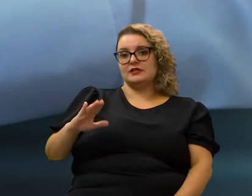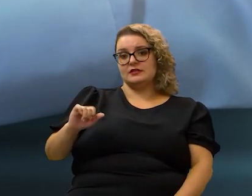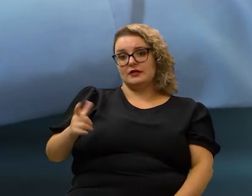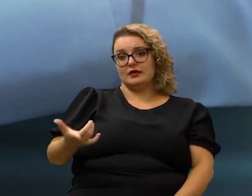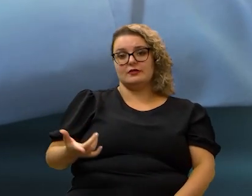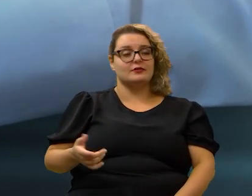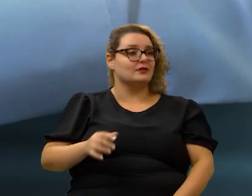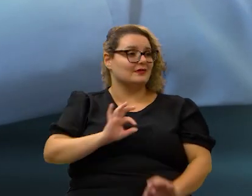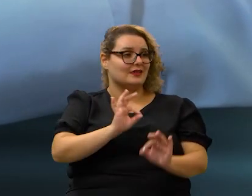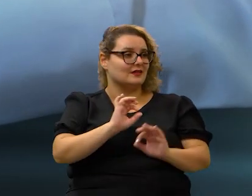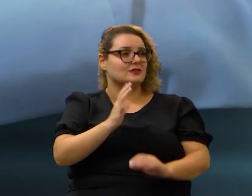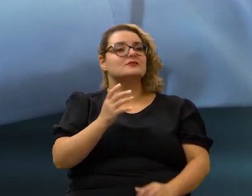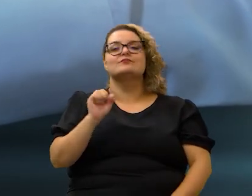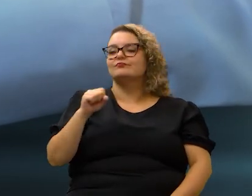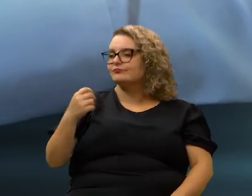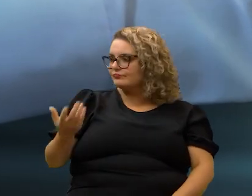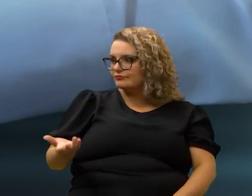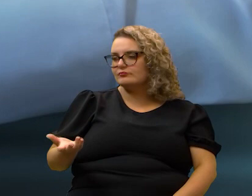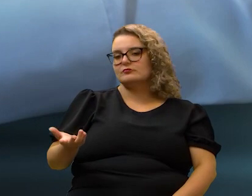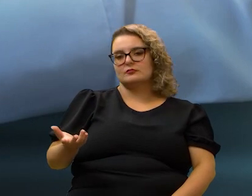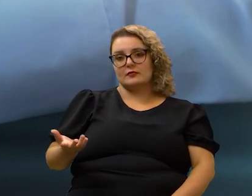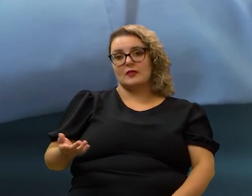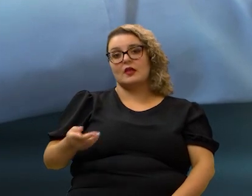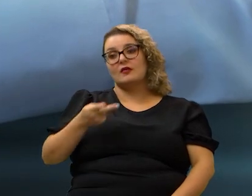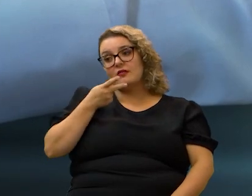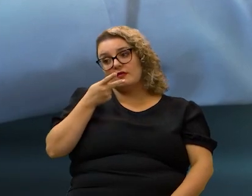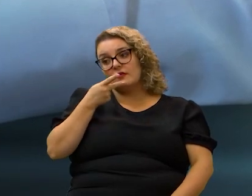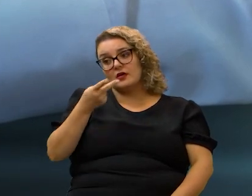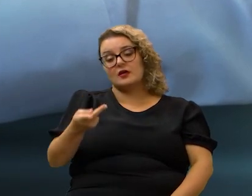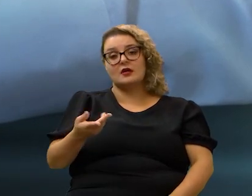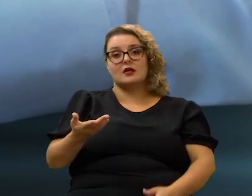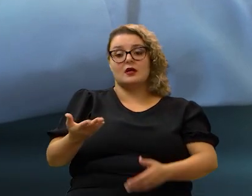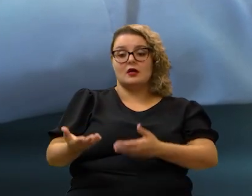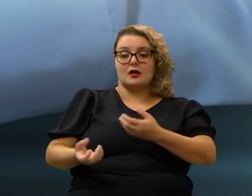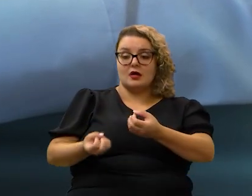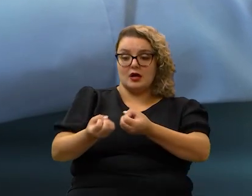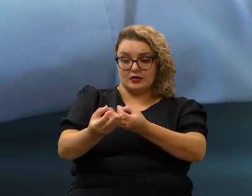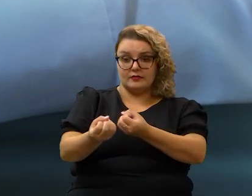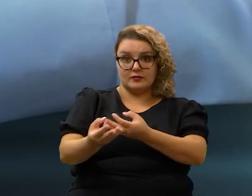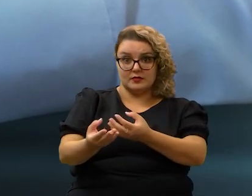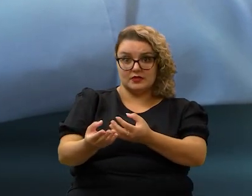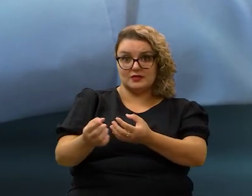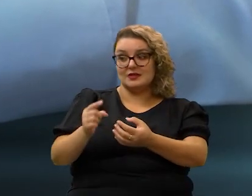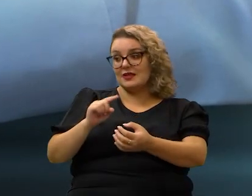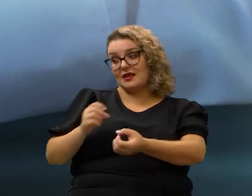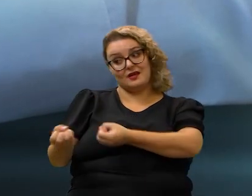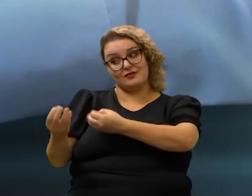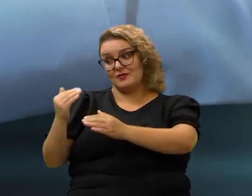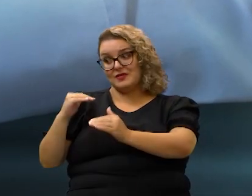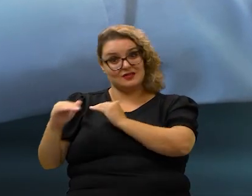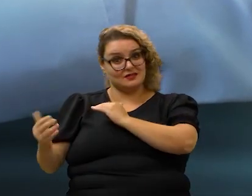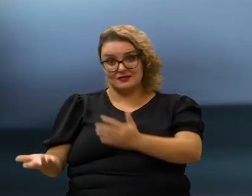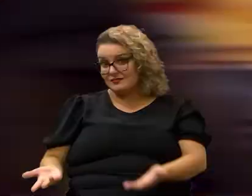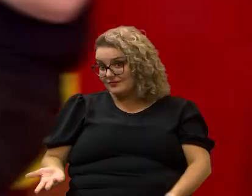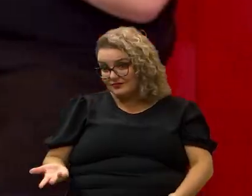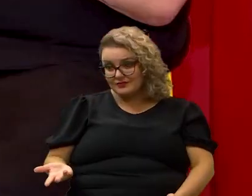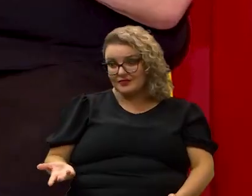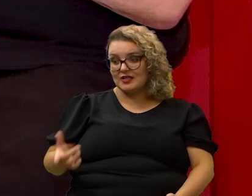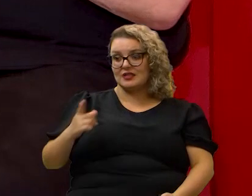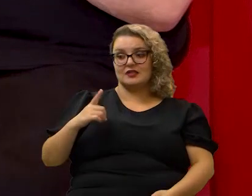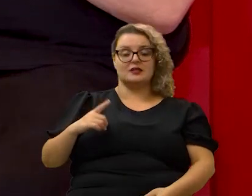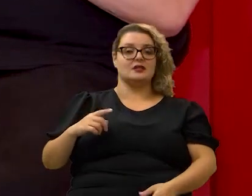que lidar com a informação e com a contra-informação. Ao mesmo tempo que nós vamos ter as ferramentas e